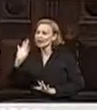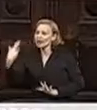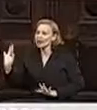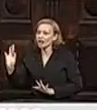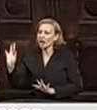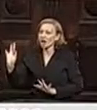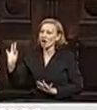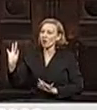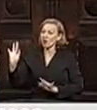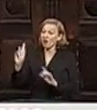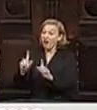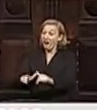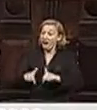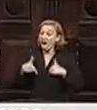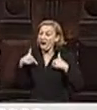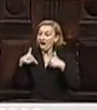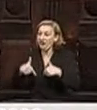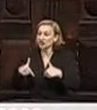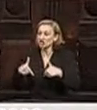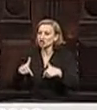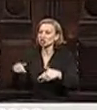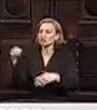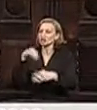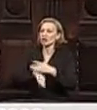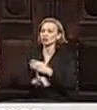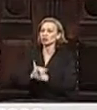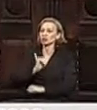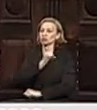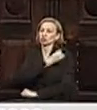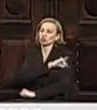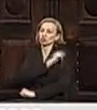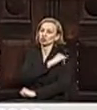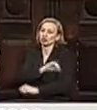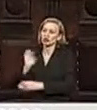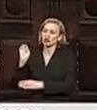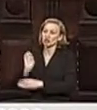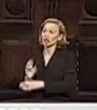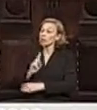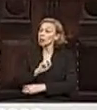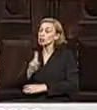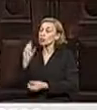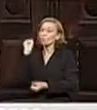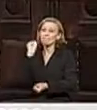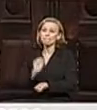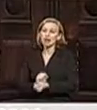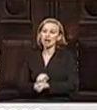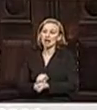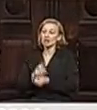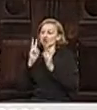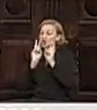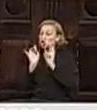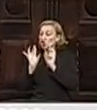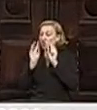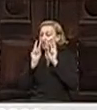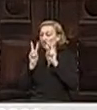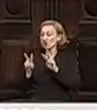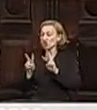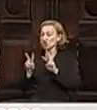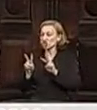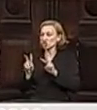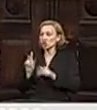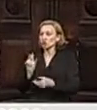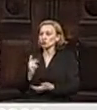nessa grave crise que o Estado do Rio de Janeiro vive e não continue nos tratando, nós, povo